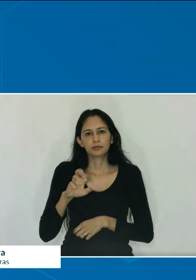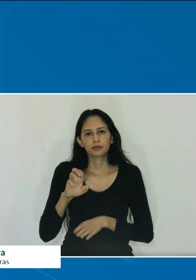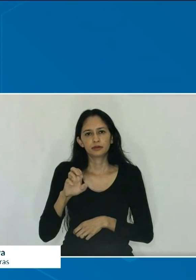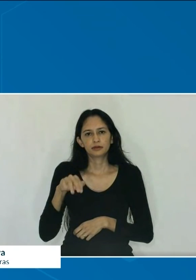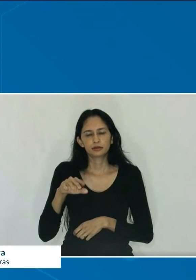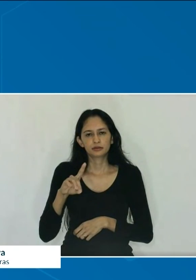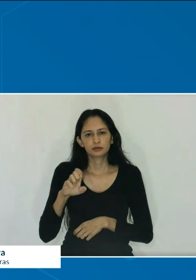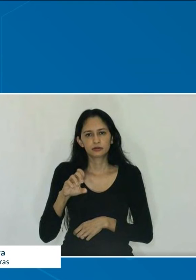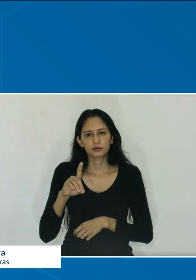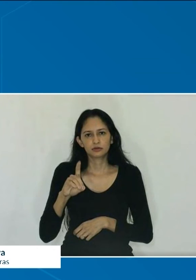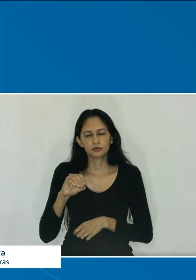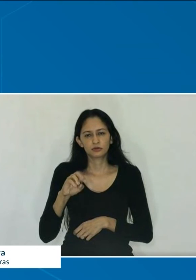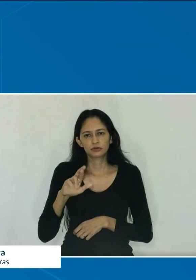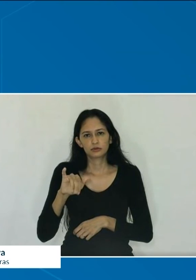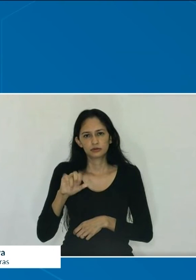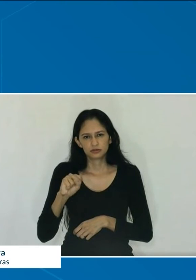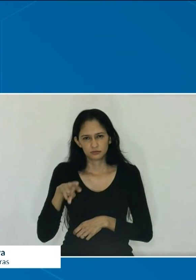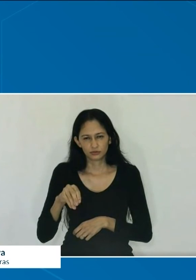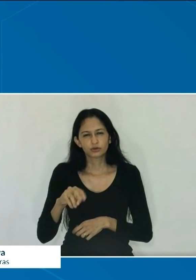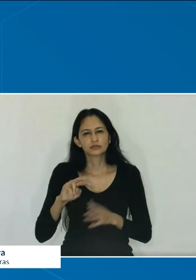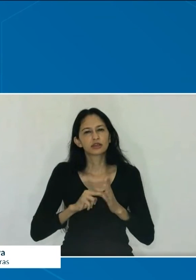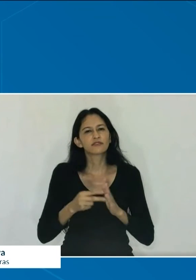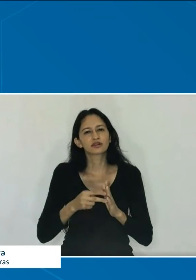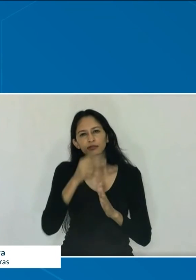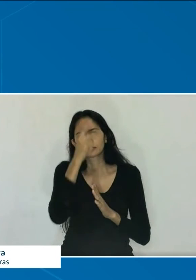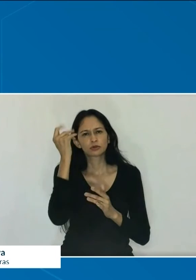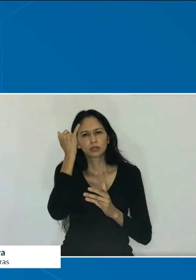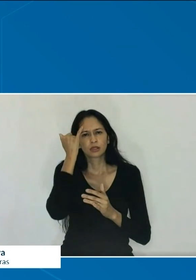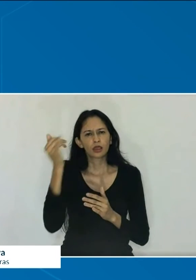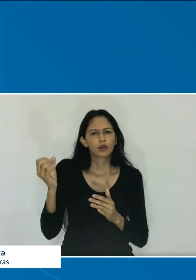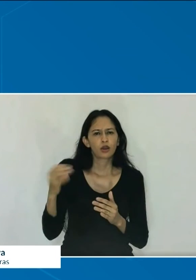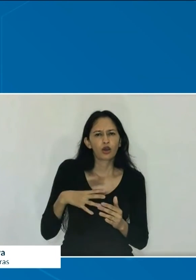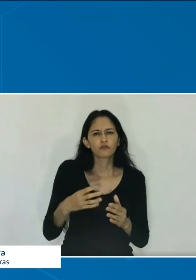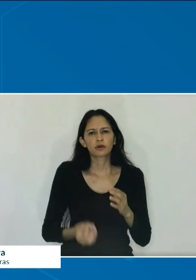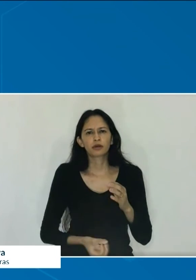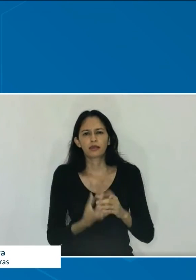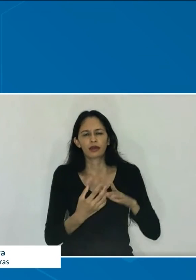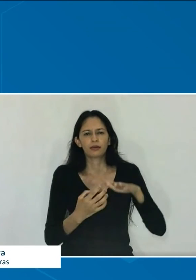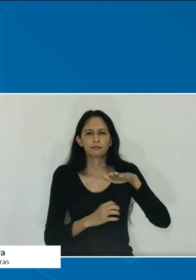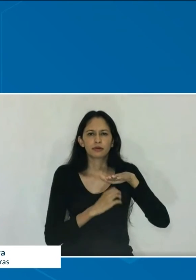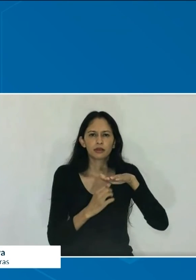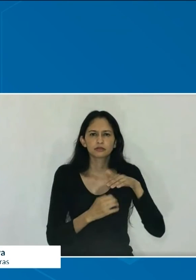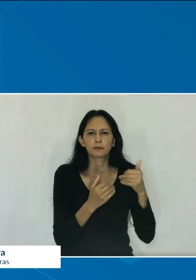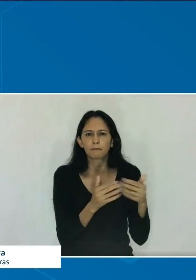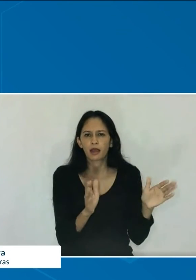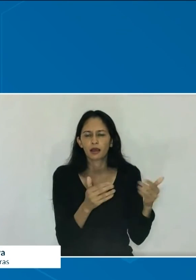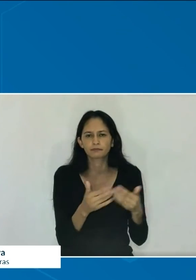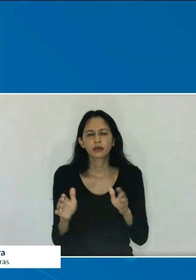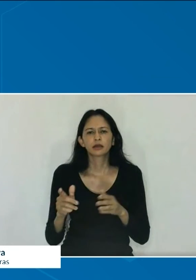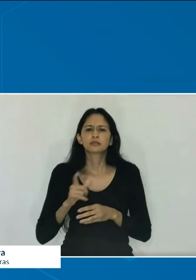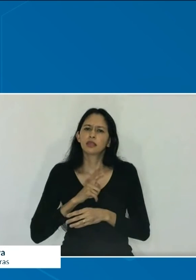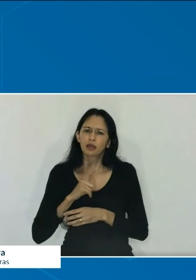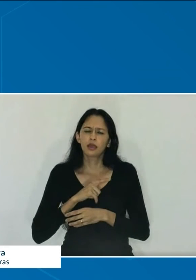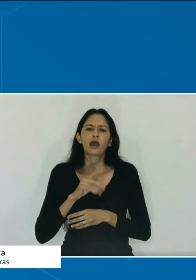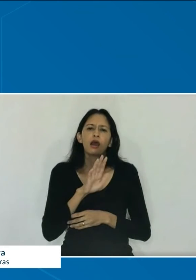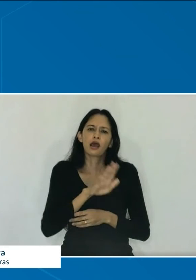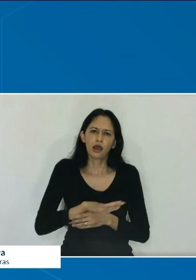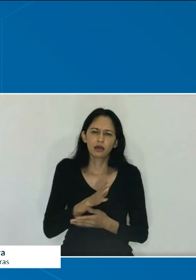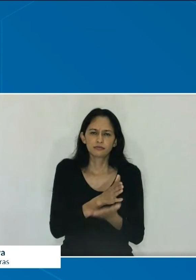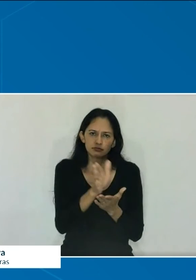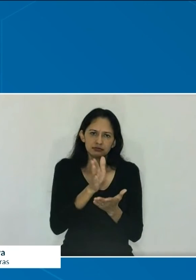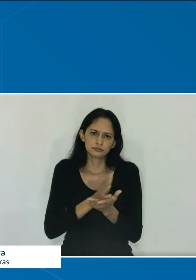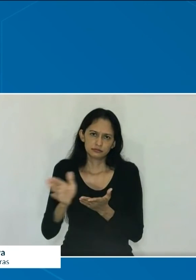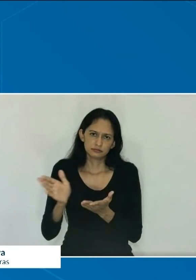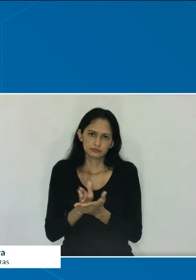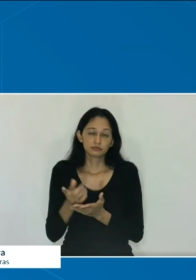série de maratonas com esses nossos alunos. Temos aí nichos muito grandes, né? Você